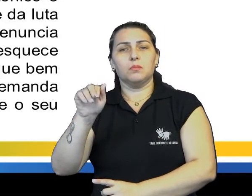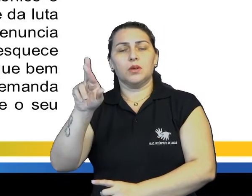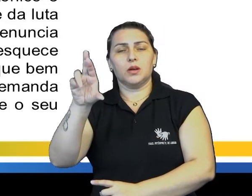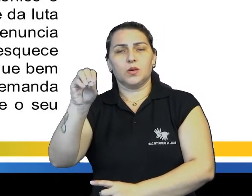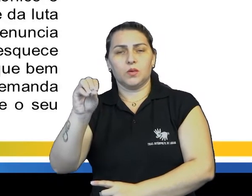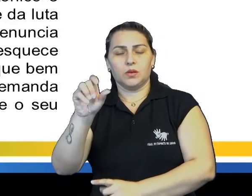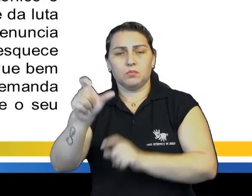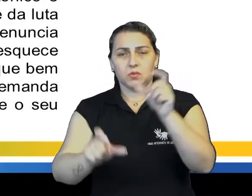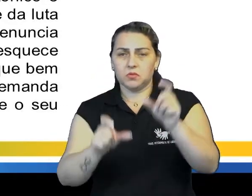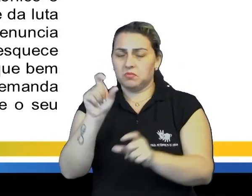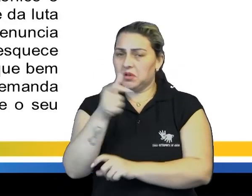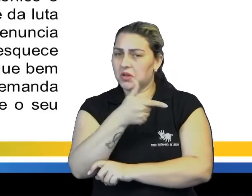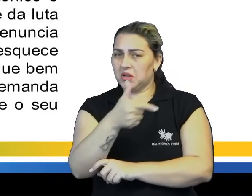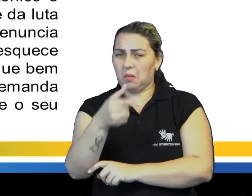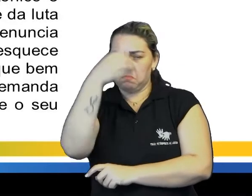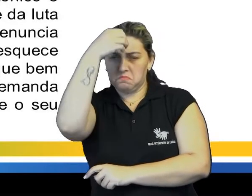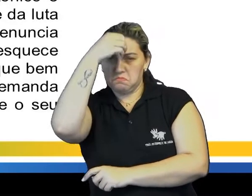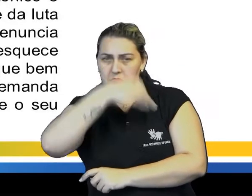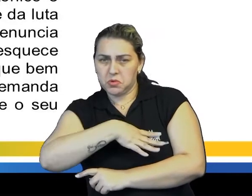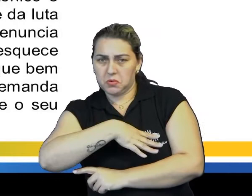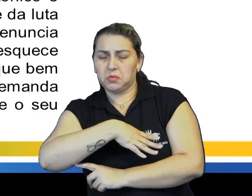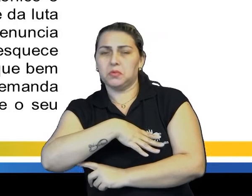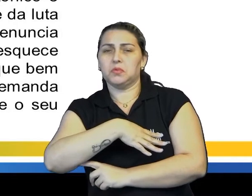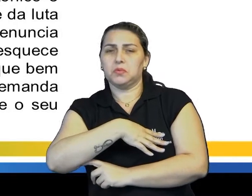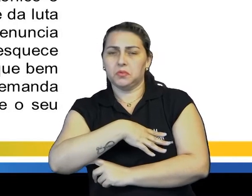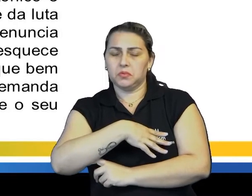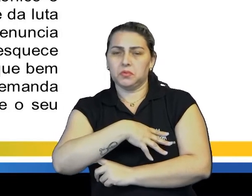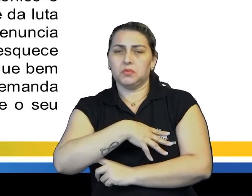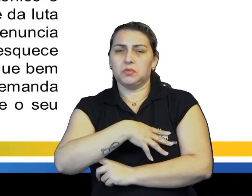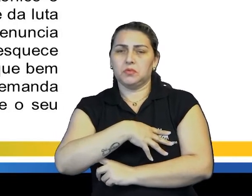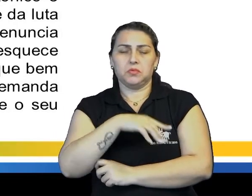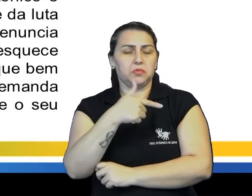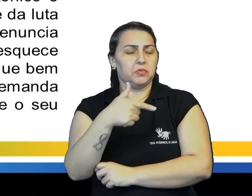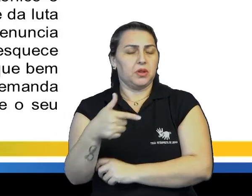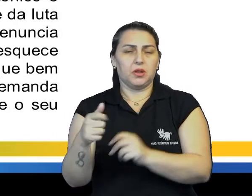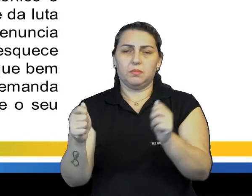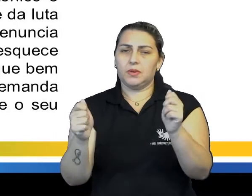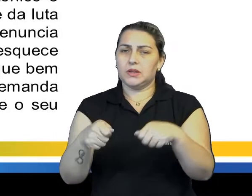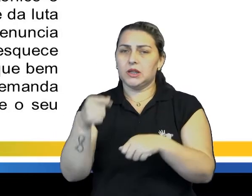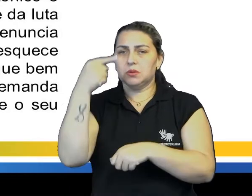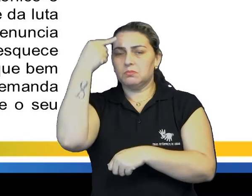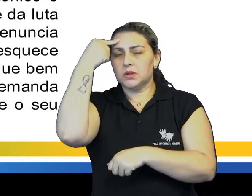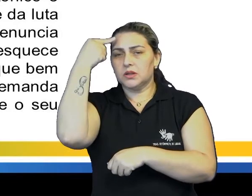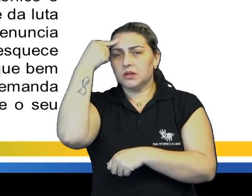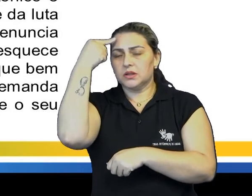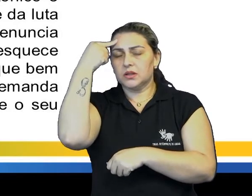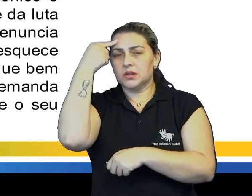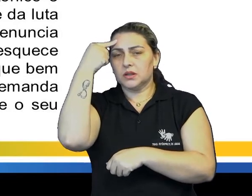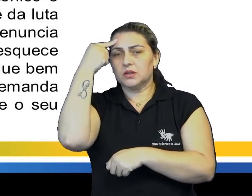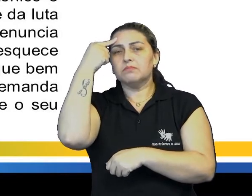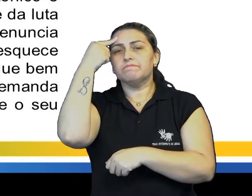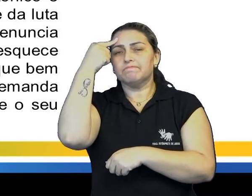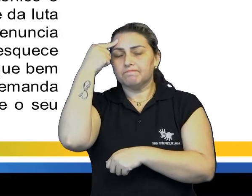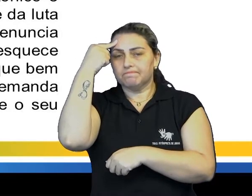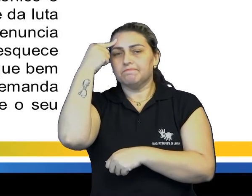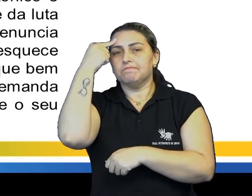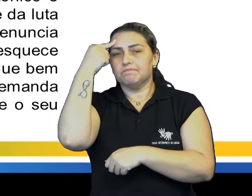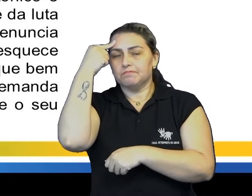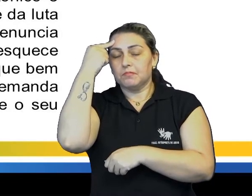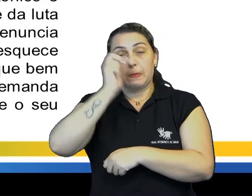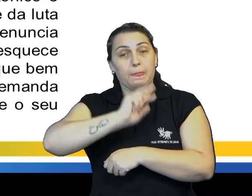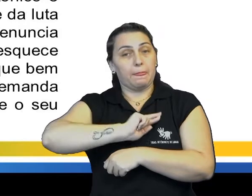o ser que é indomável, é o ser que ele não tem capacidade de raciocinar civilidade, ele não